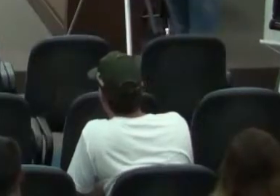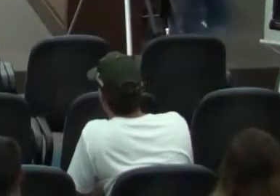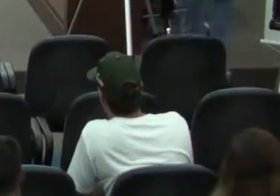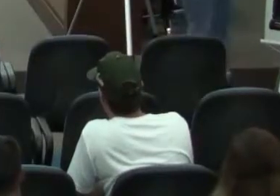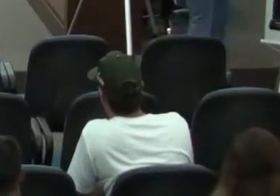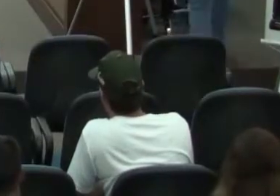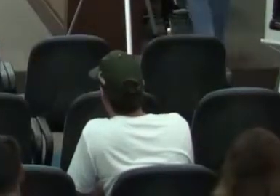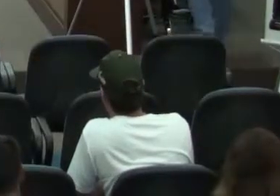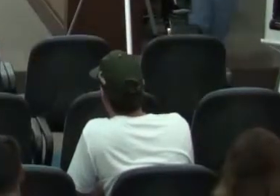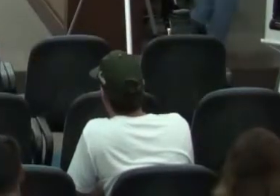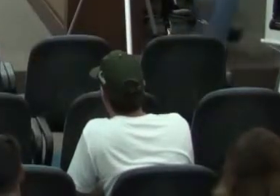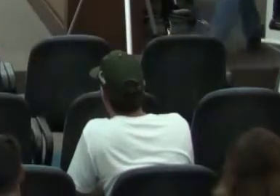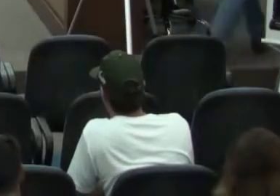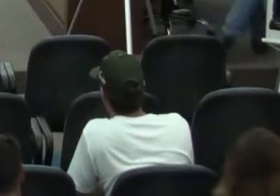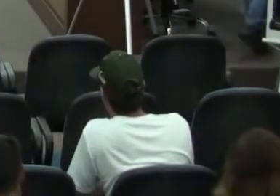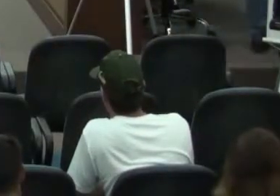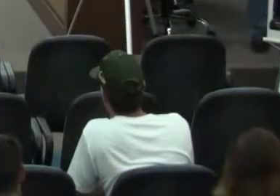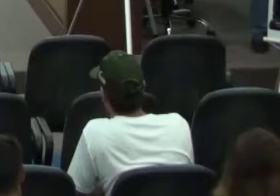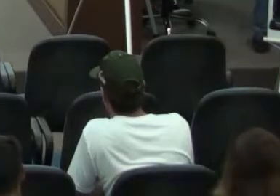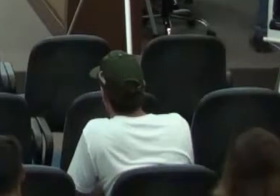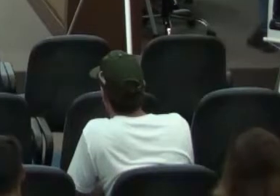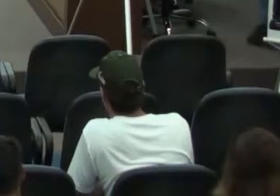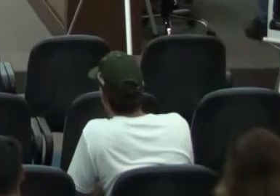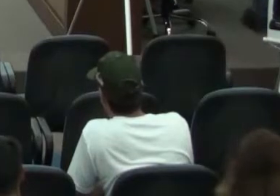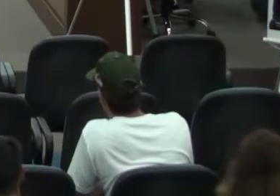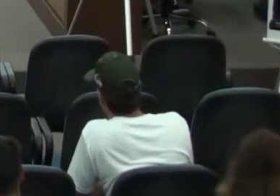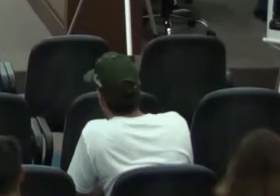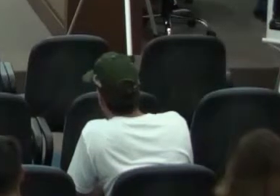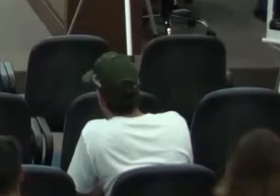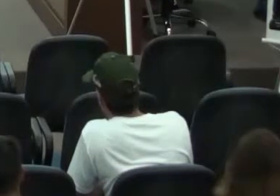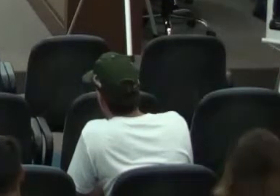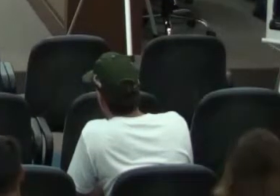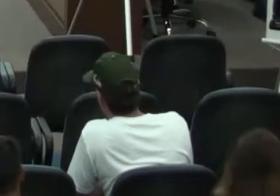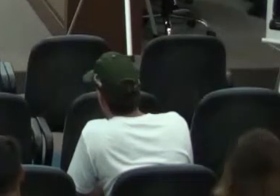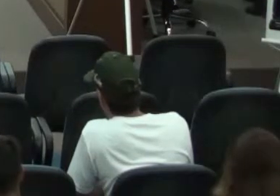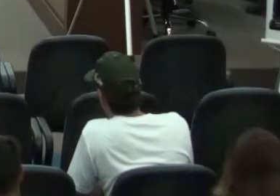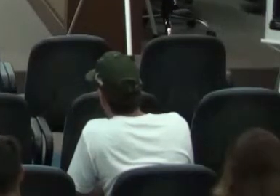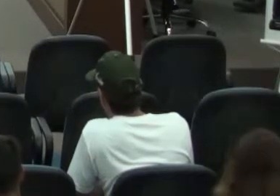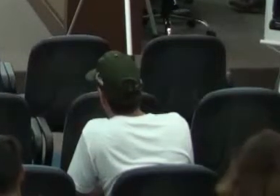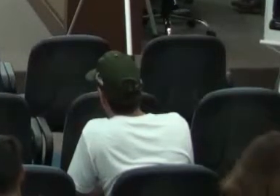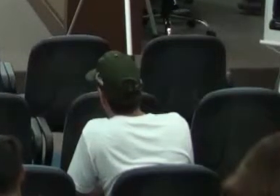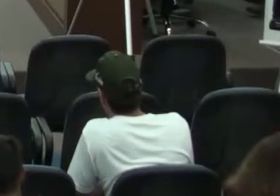Primeiramente, quero parabenizar pela explanação.